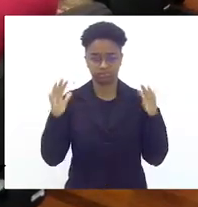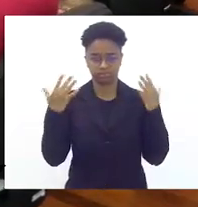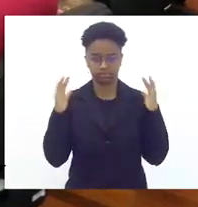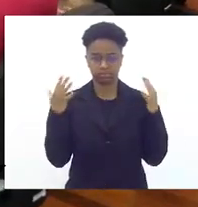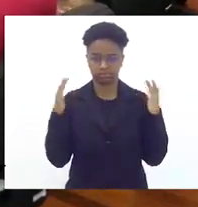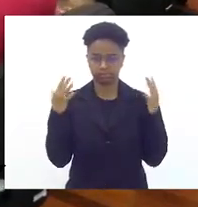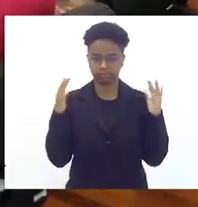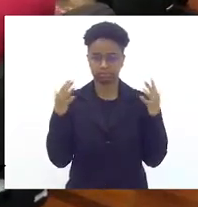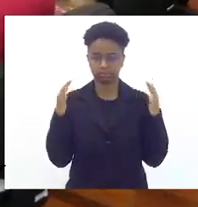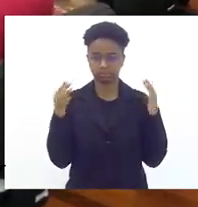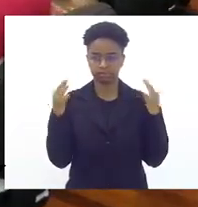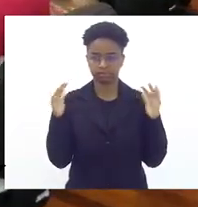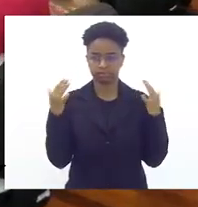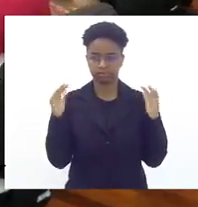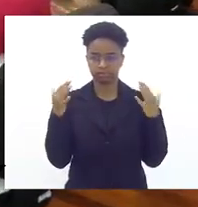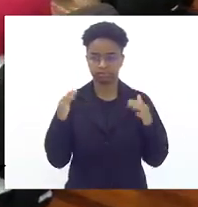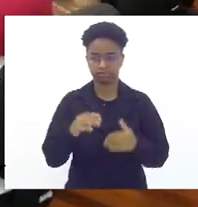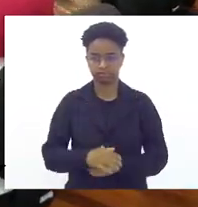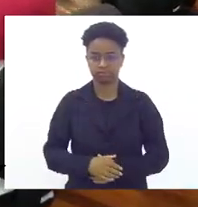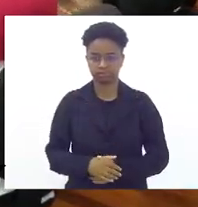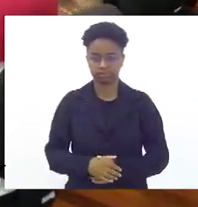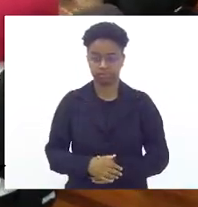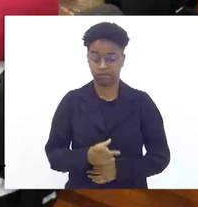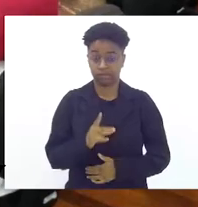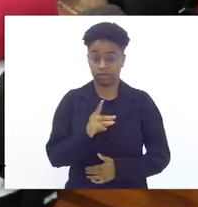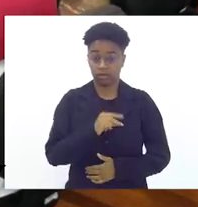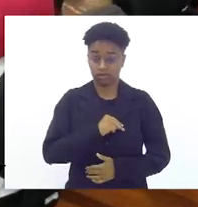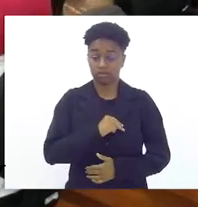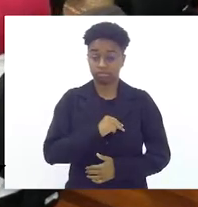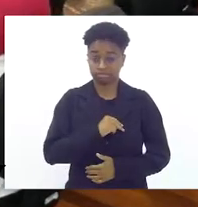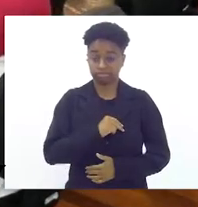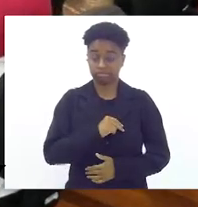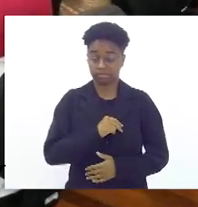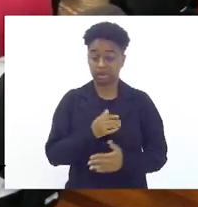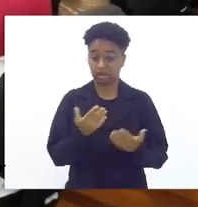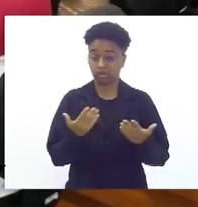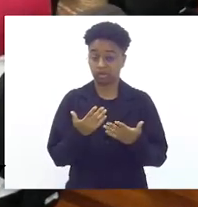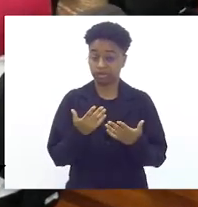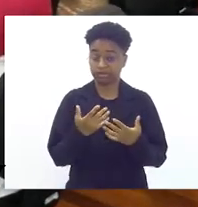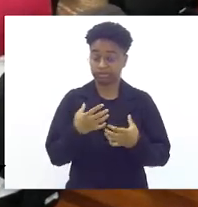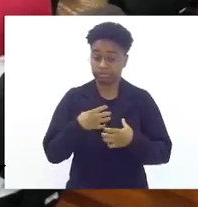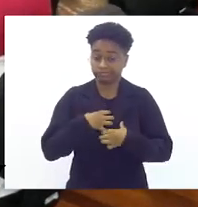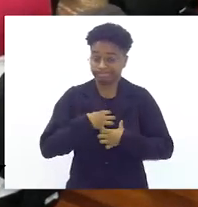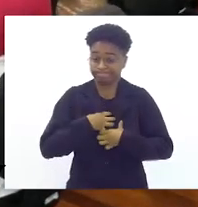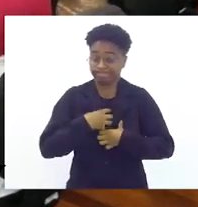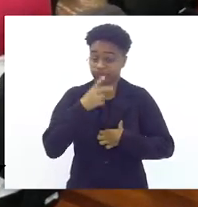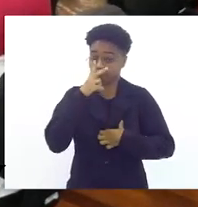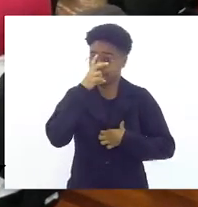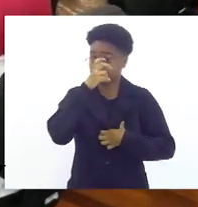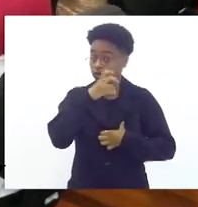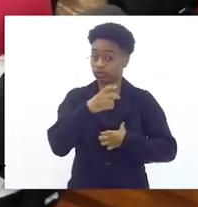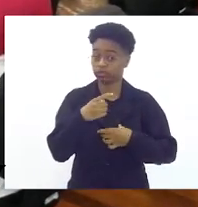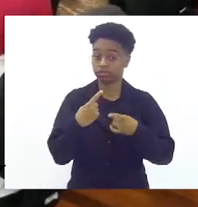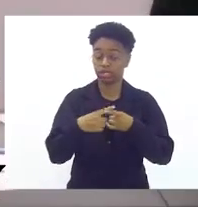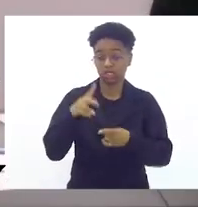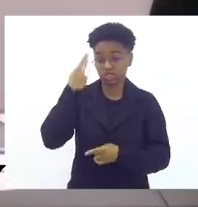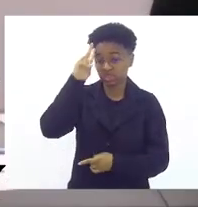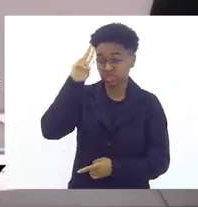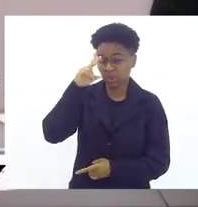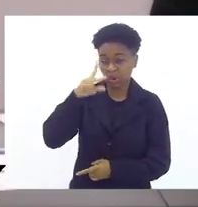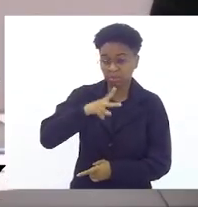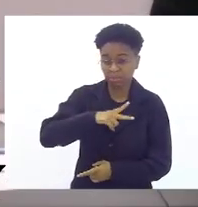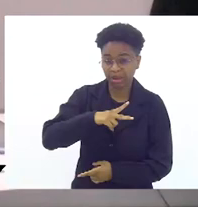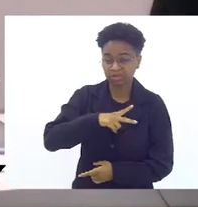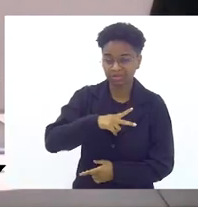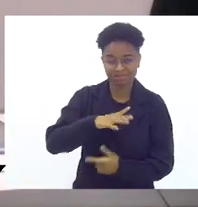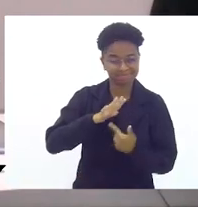Poxa essa daí pegou forte né a história pessoal fala muito